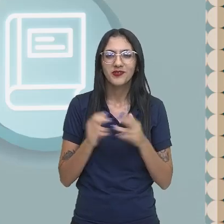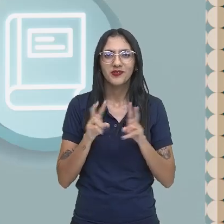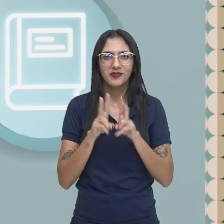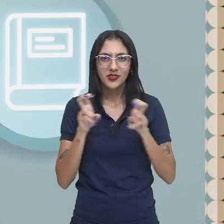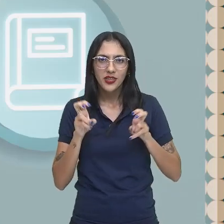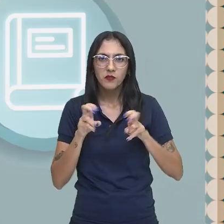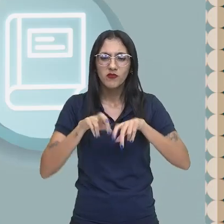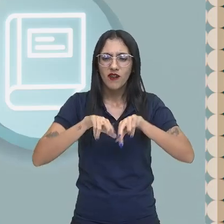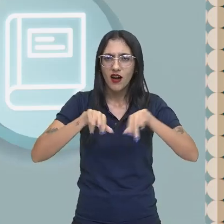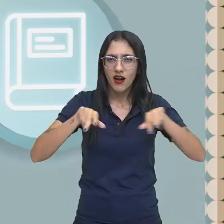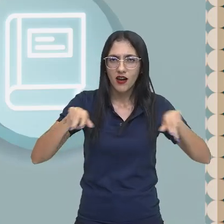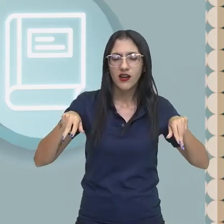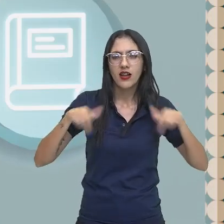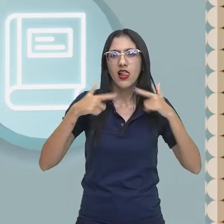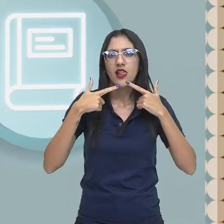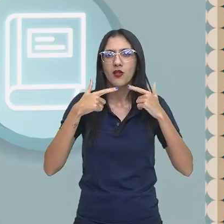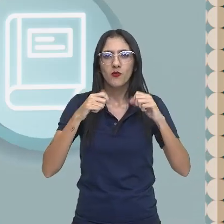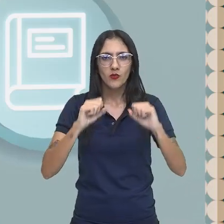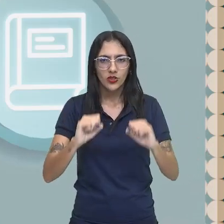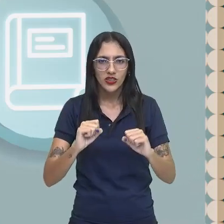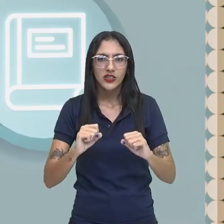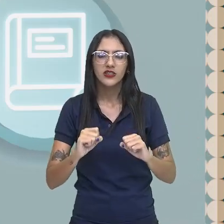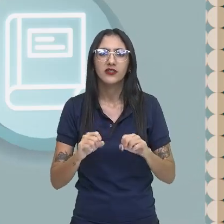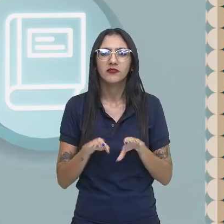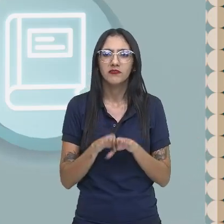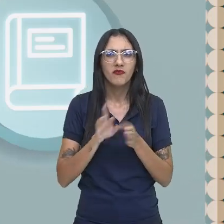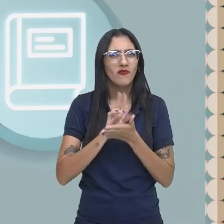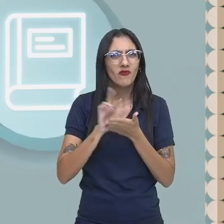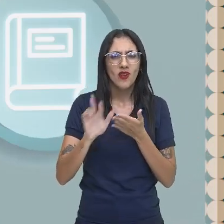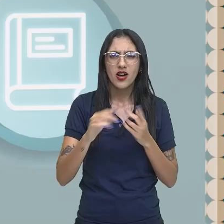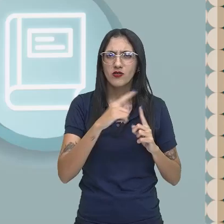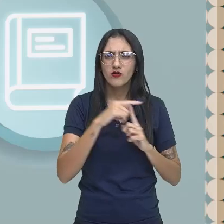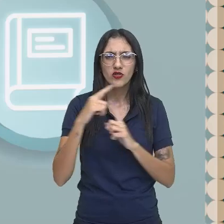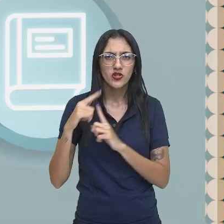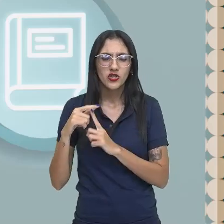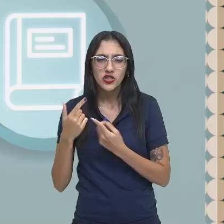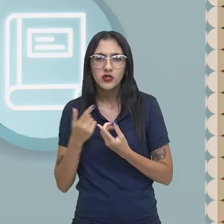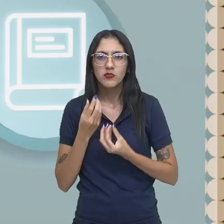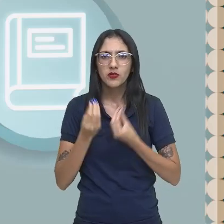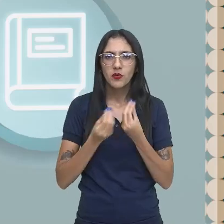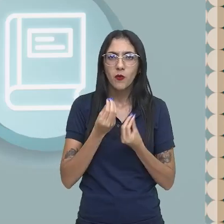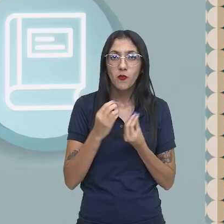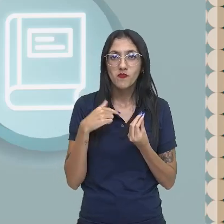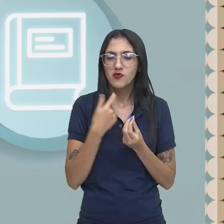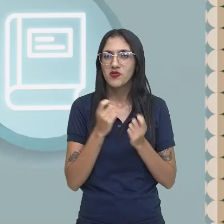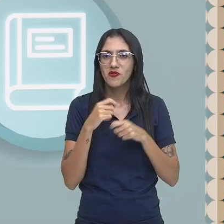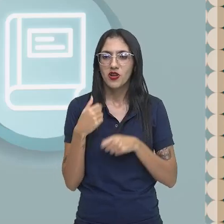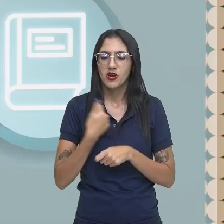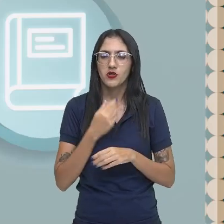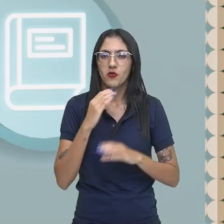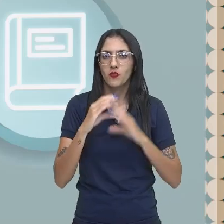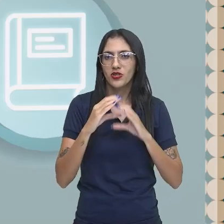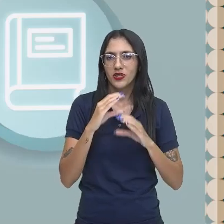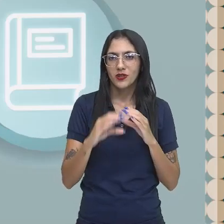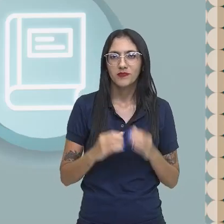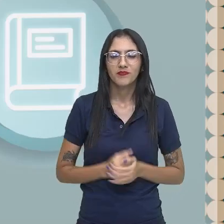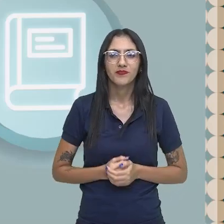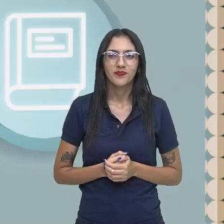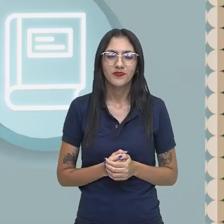a variação linguística, né, os diferentes modos de nos comunicarmos.